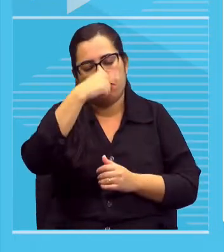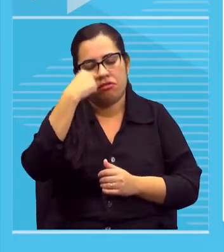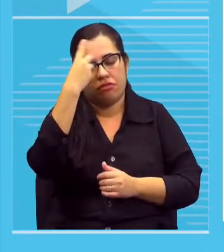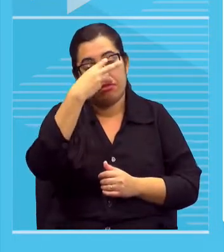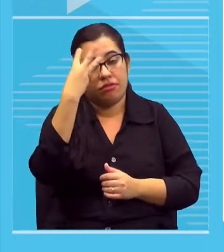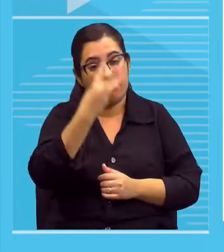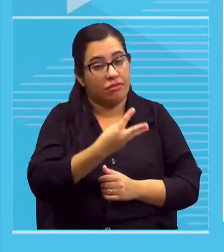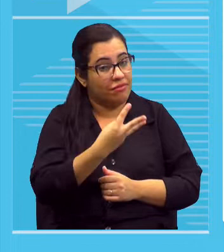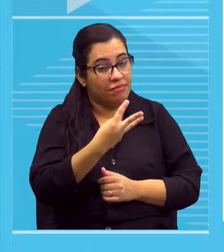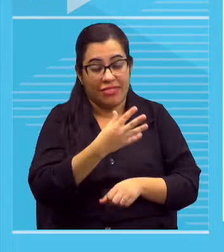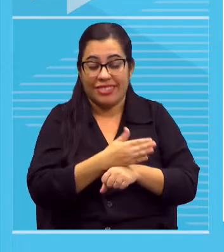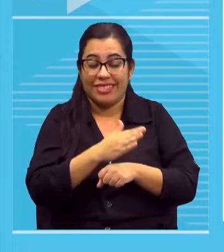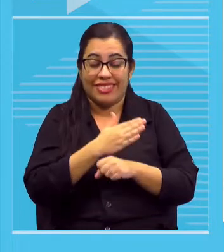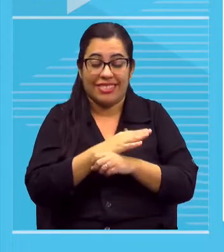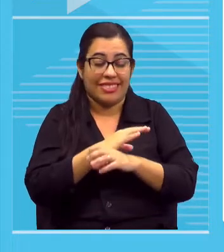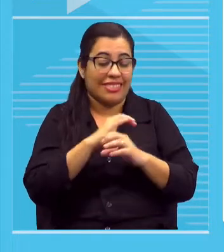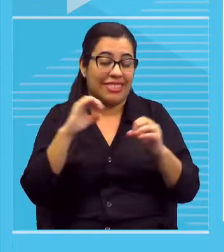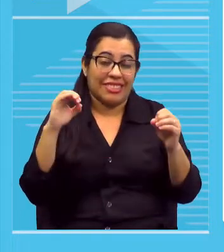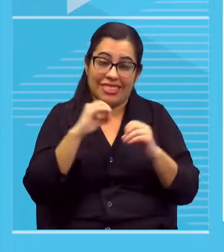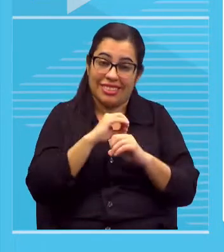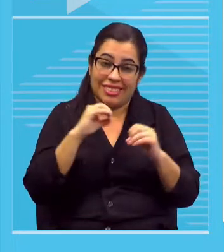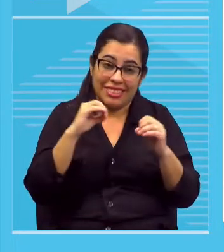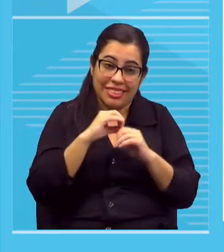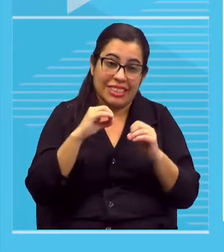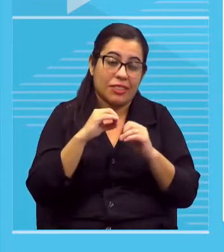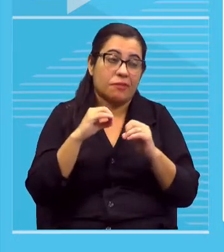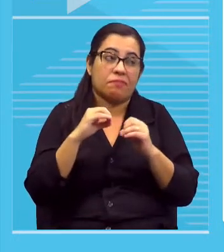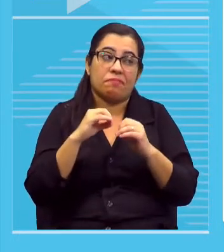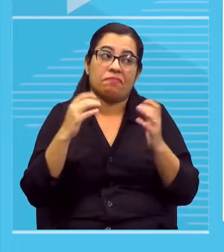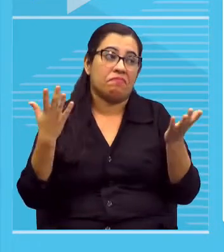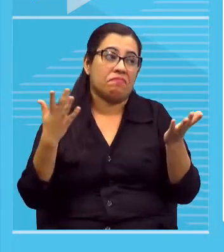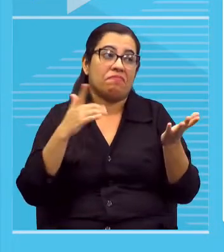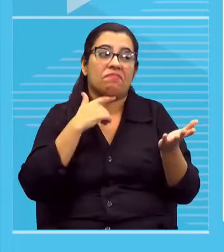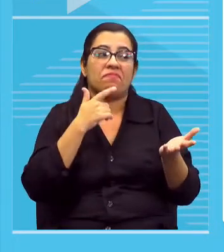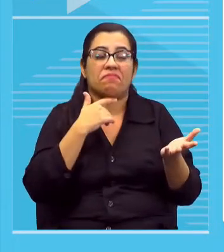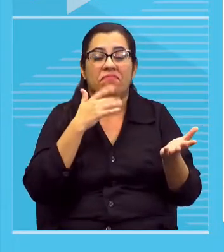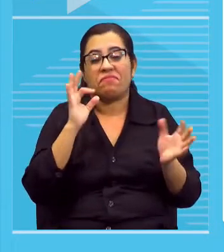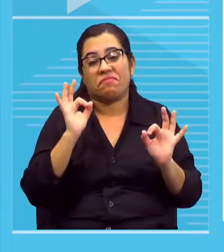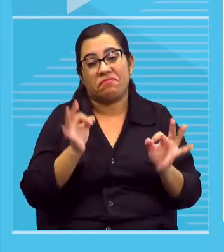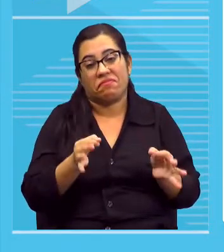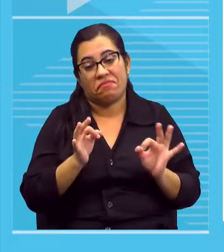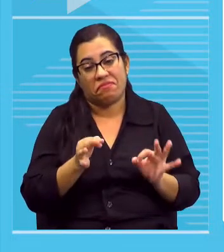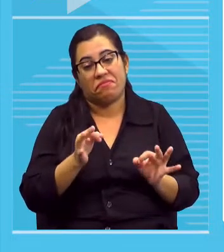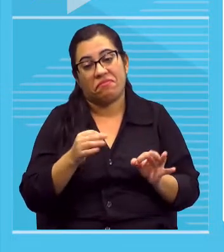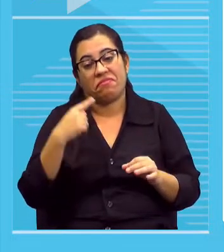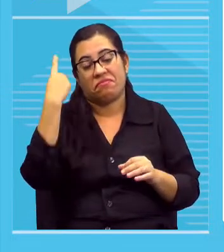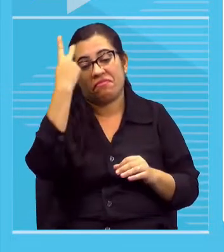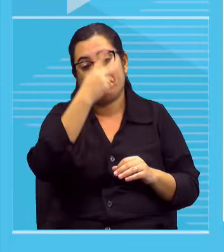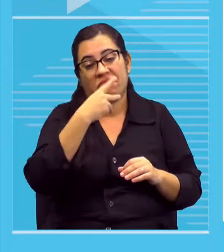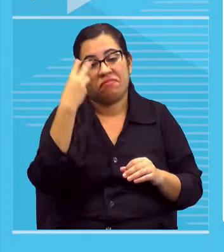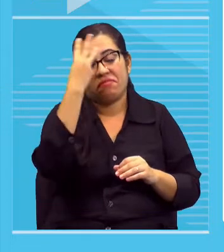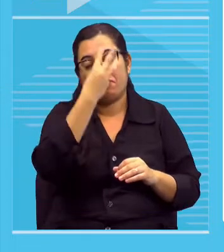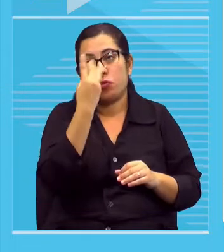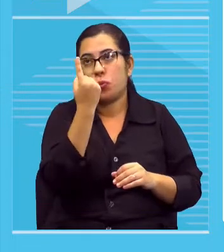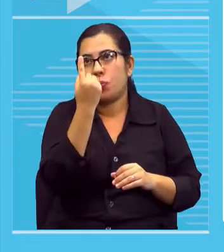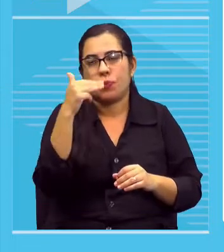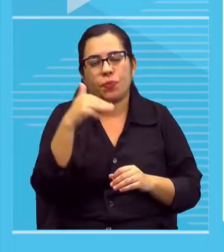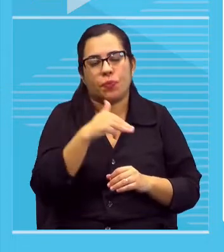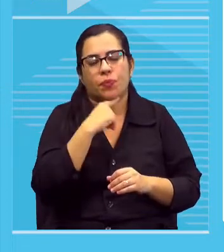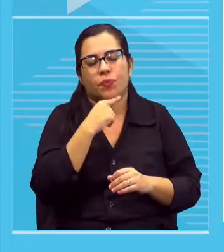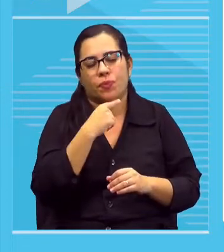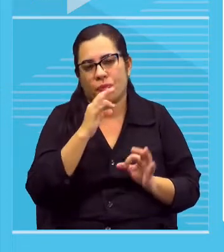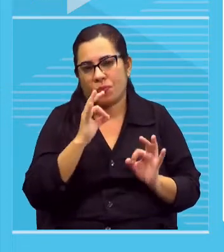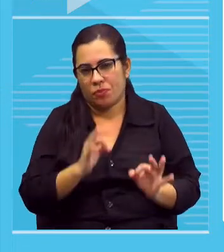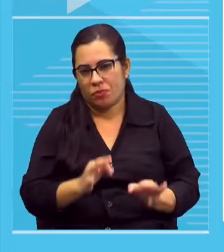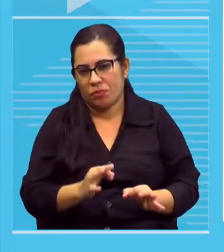meu amigo Você não presta em ca Ah não vai não essas três horas de teoria não vai ficar um minuto